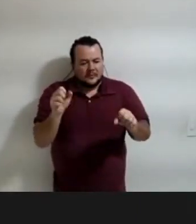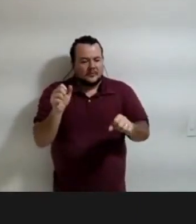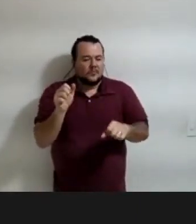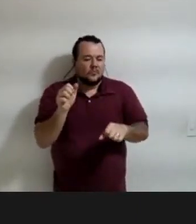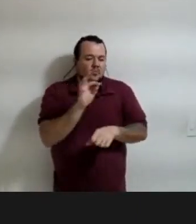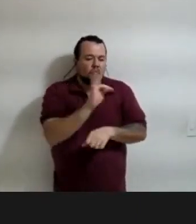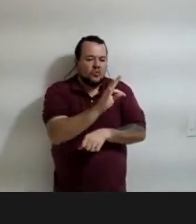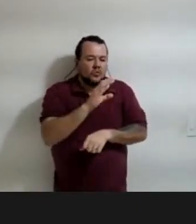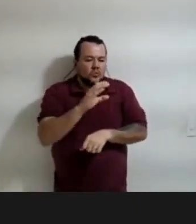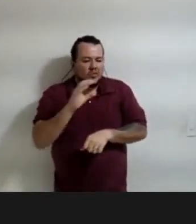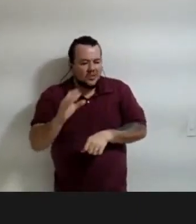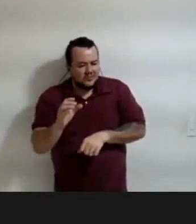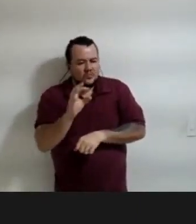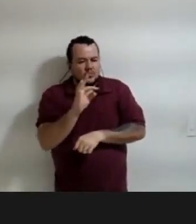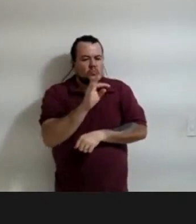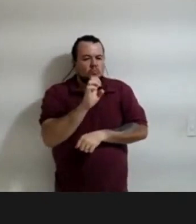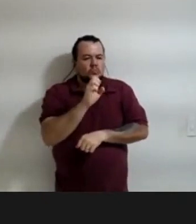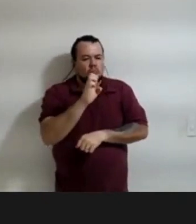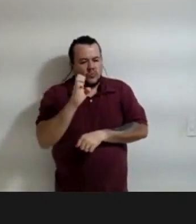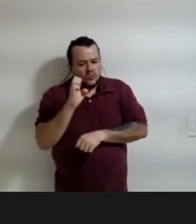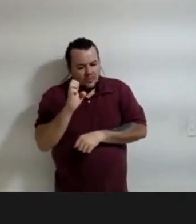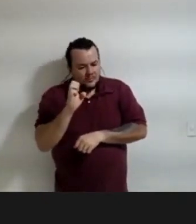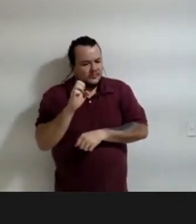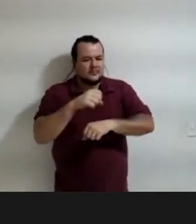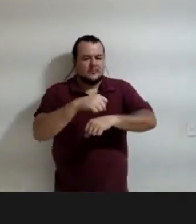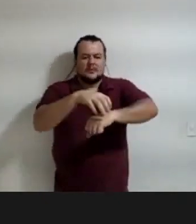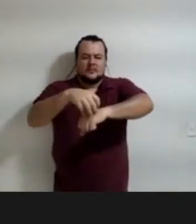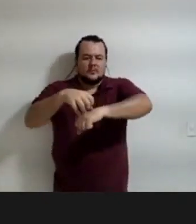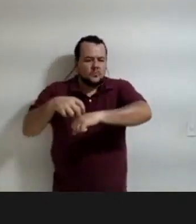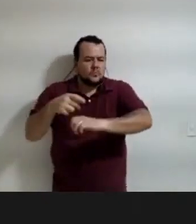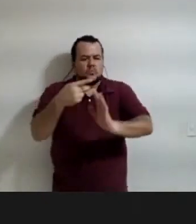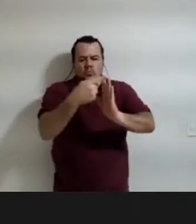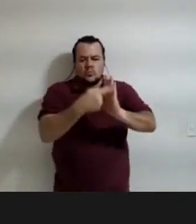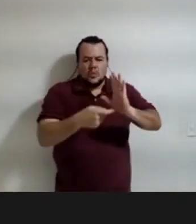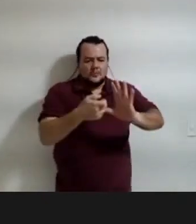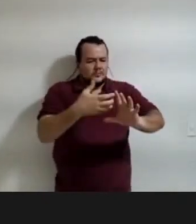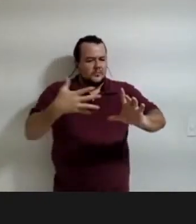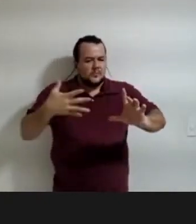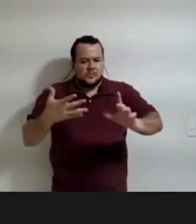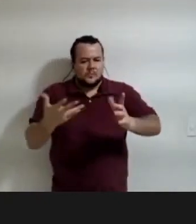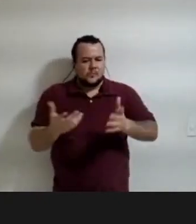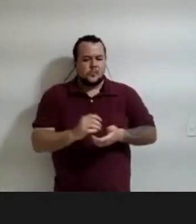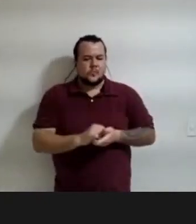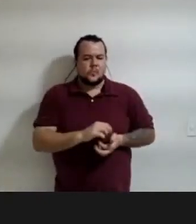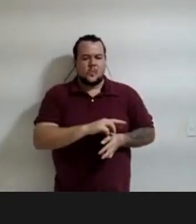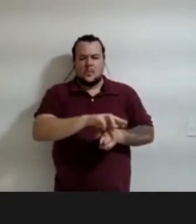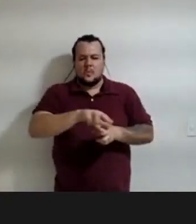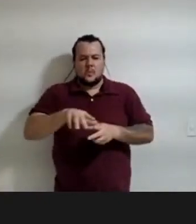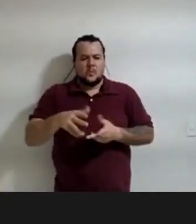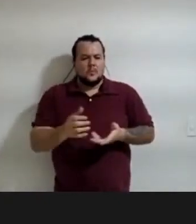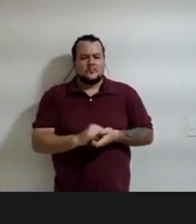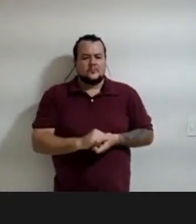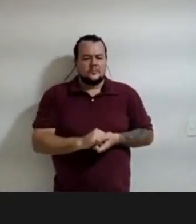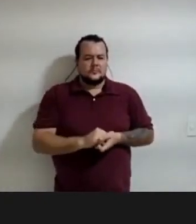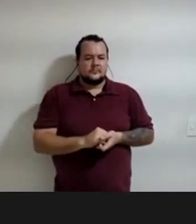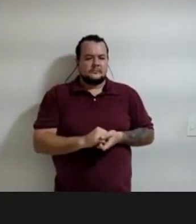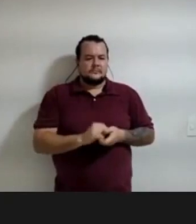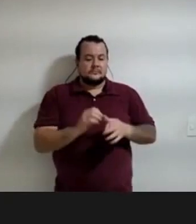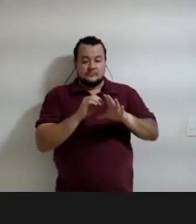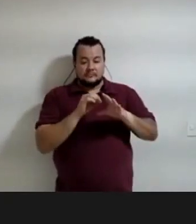teses, de dissertações, de publicações, de projetos de extensão. O Enampar não é